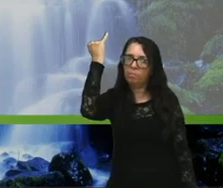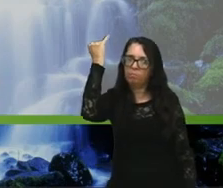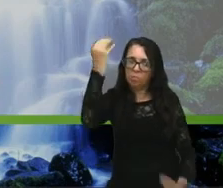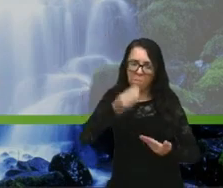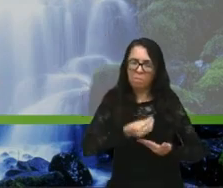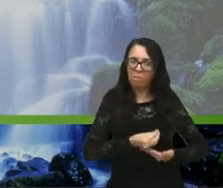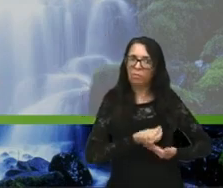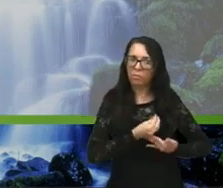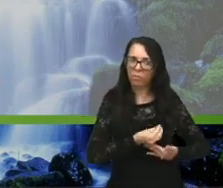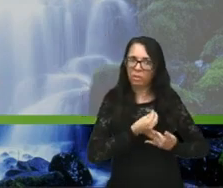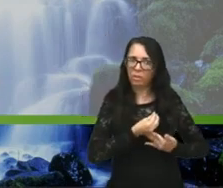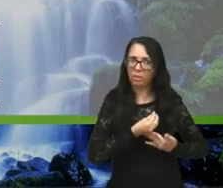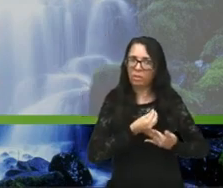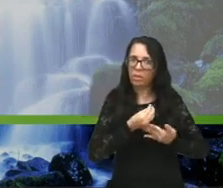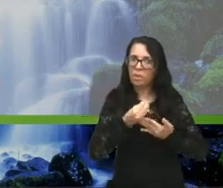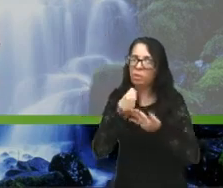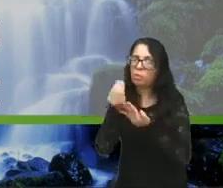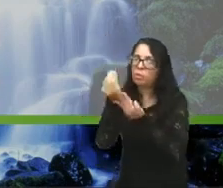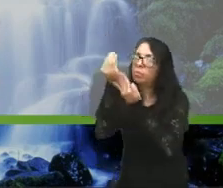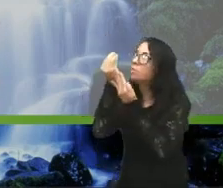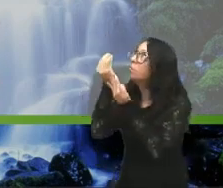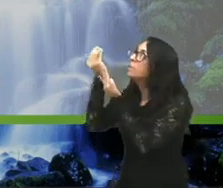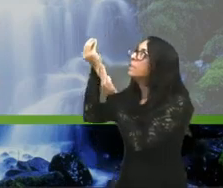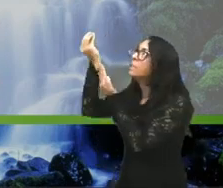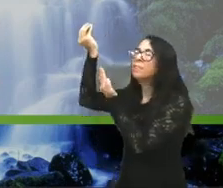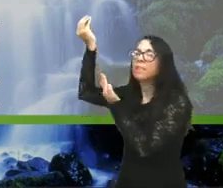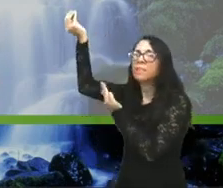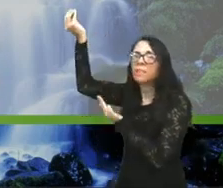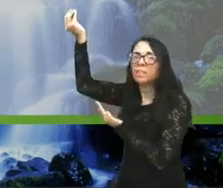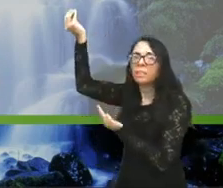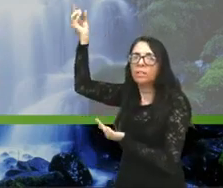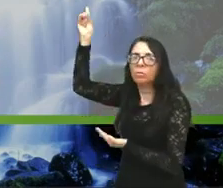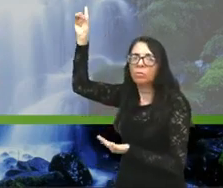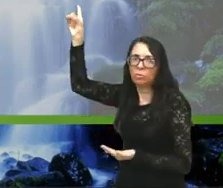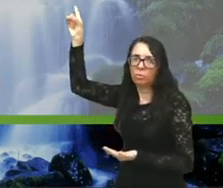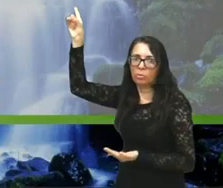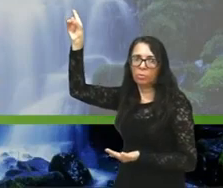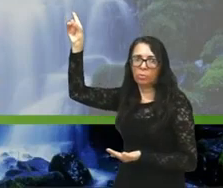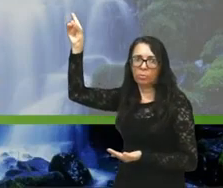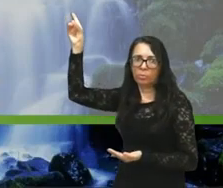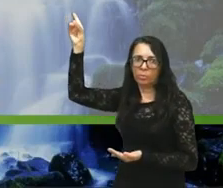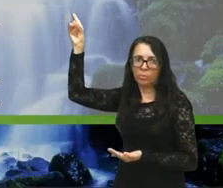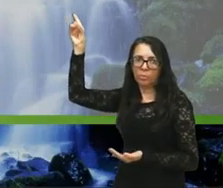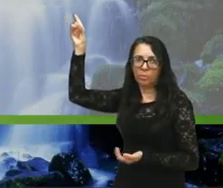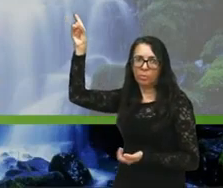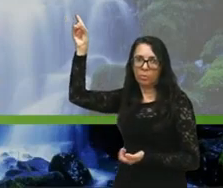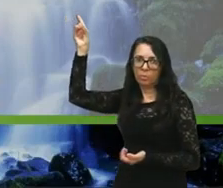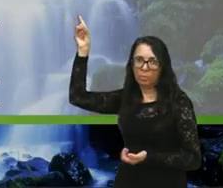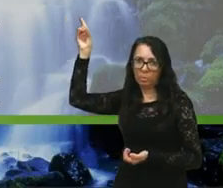Essa oração, esse pedido de coisas, não é para Deus.